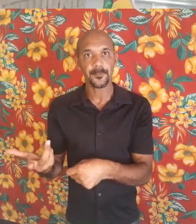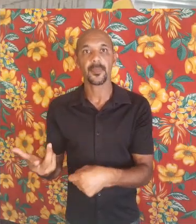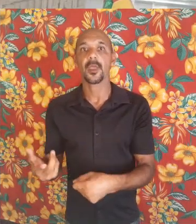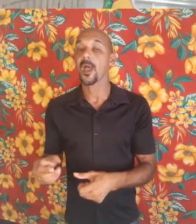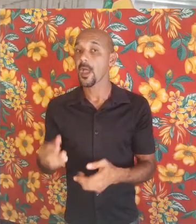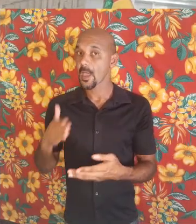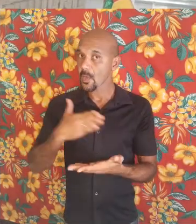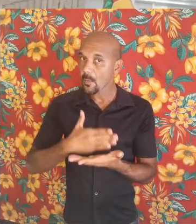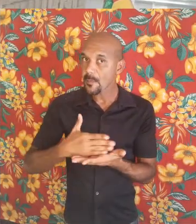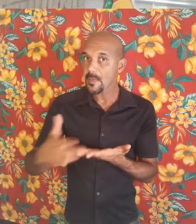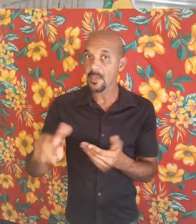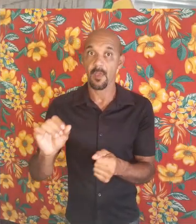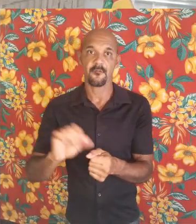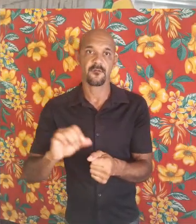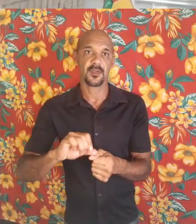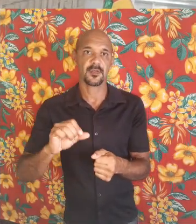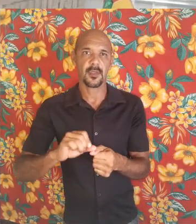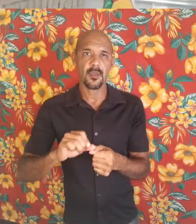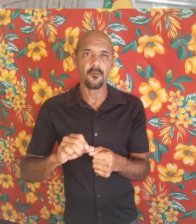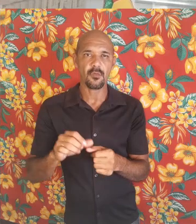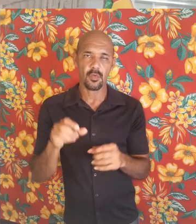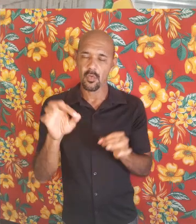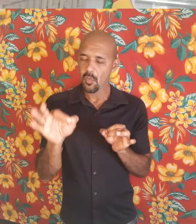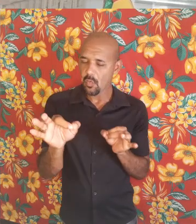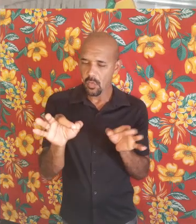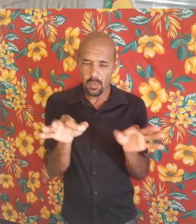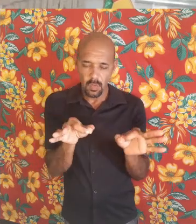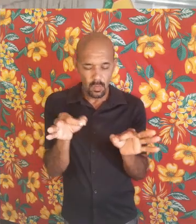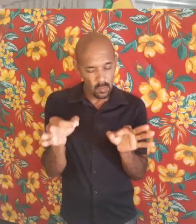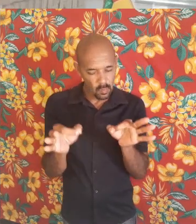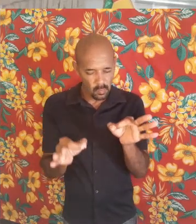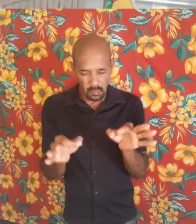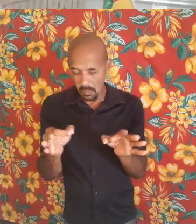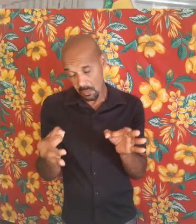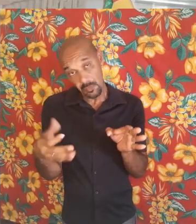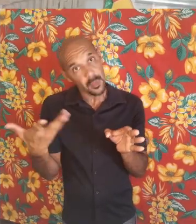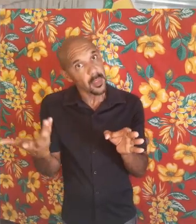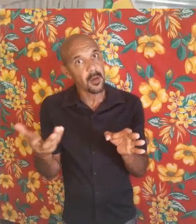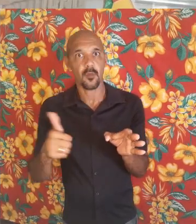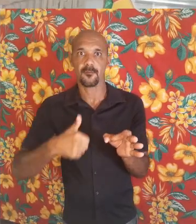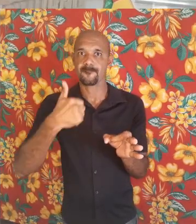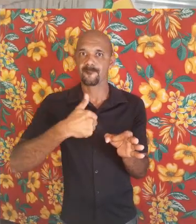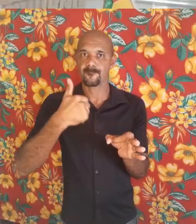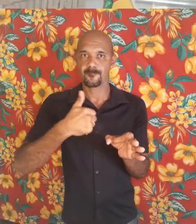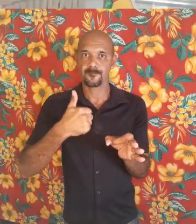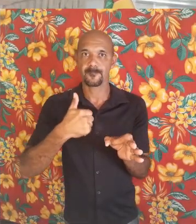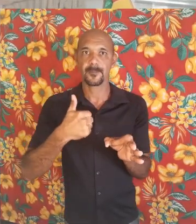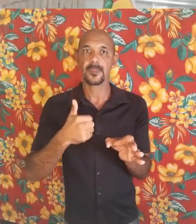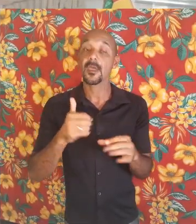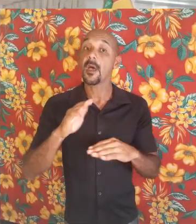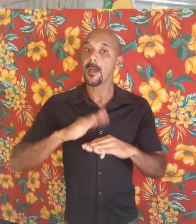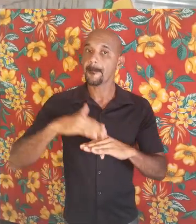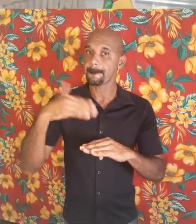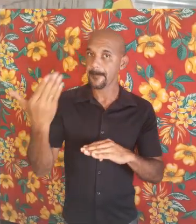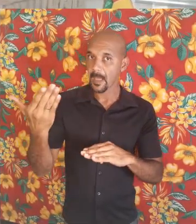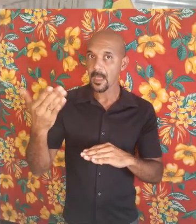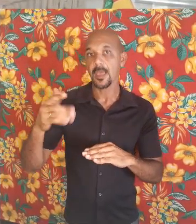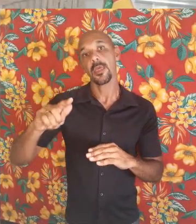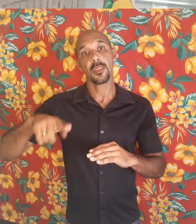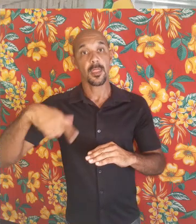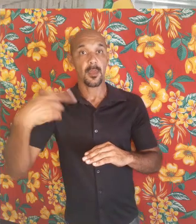fazendo. E ficou troncho, ficou feio, ficou mal feito, foi o primeiro, né? E depois eu fui fazendo outro e outro e